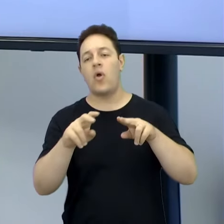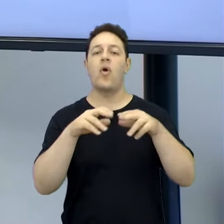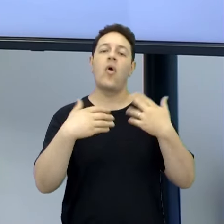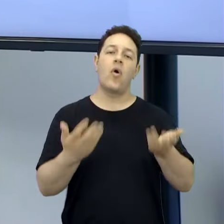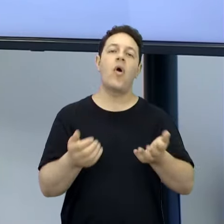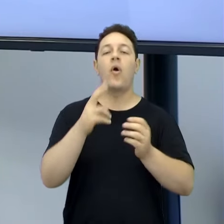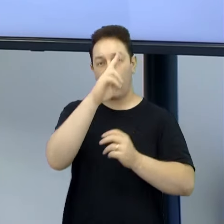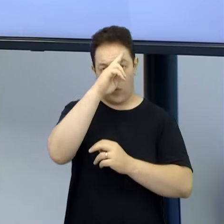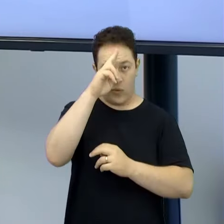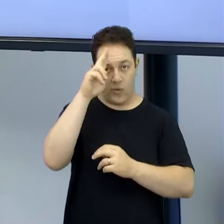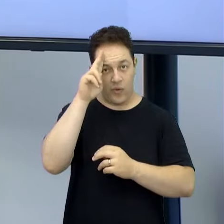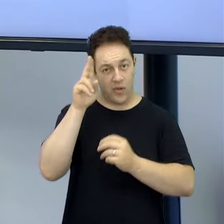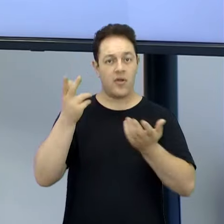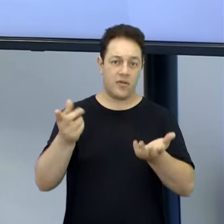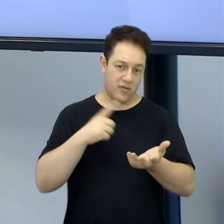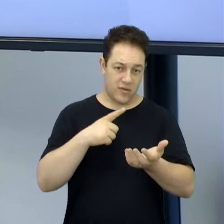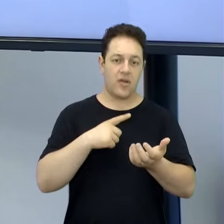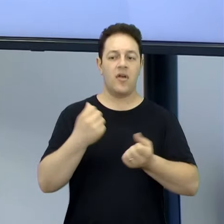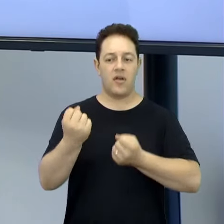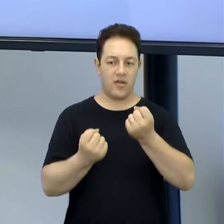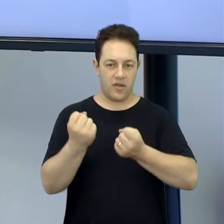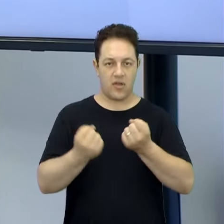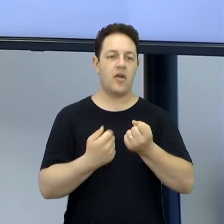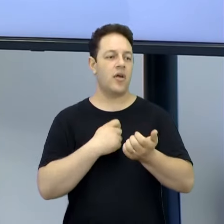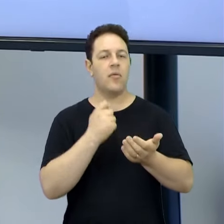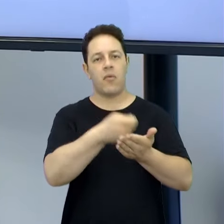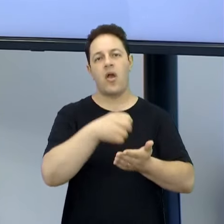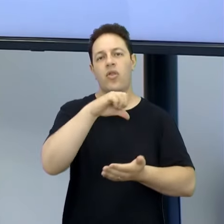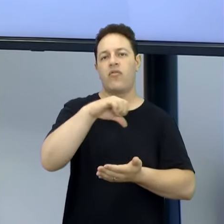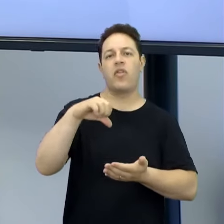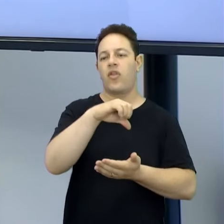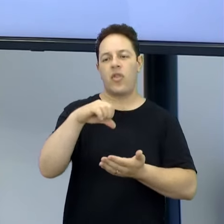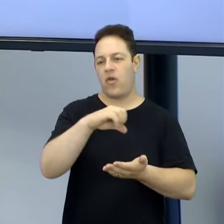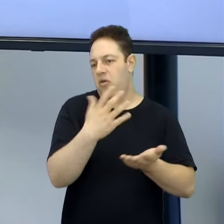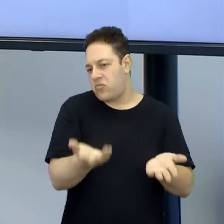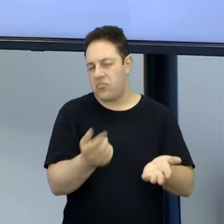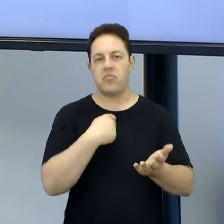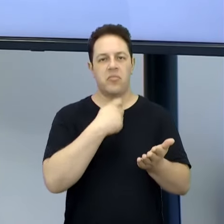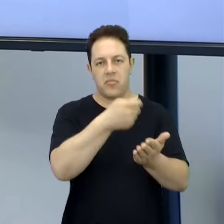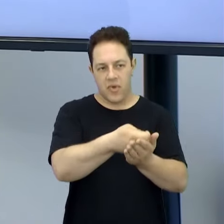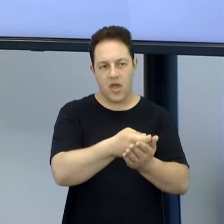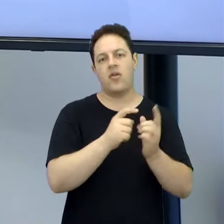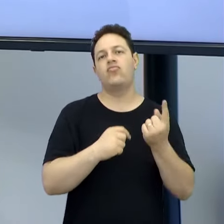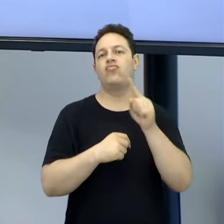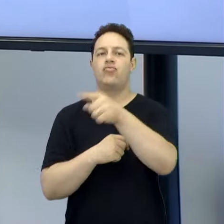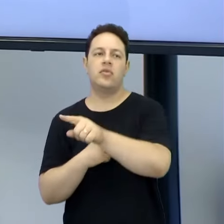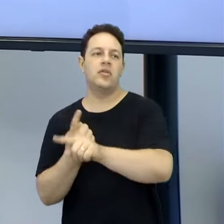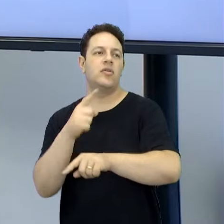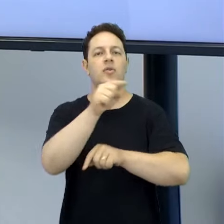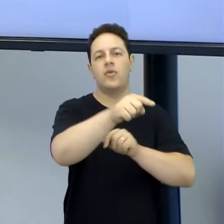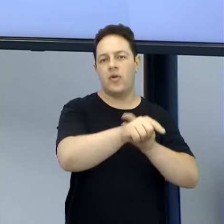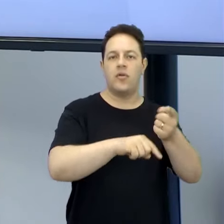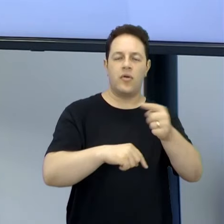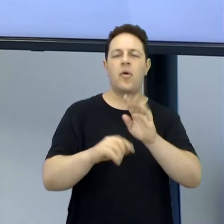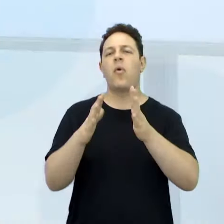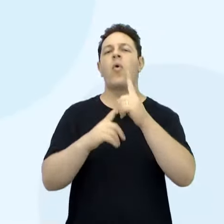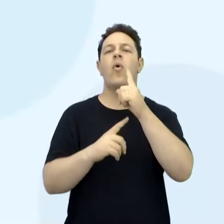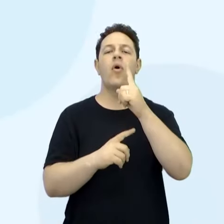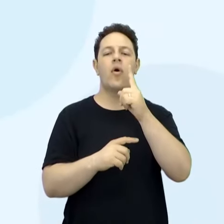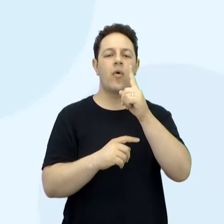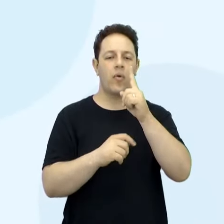aplicativo, né? Um carro de aplicativo que a gente gasta aí para ir e vir, para se locomover aí na cidade da gente. Então